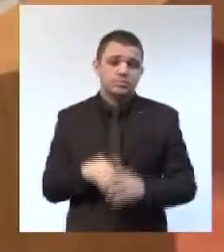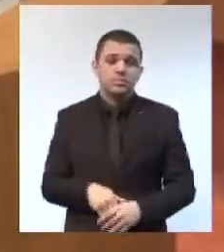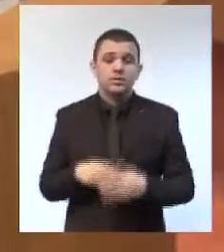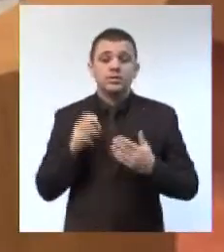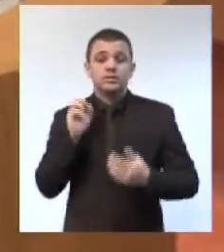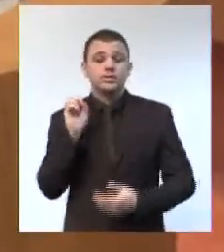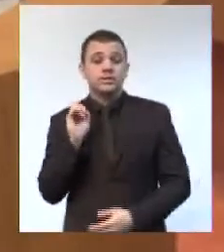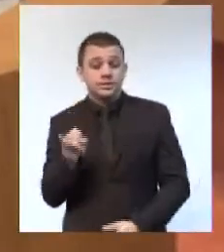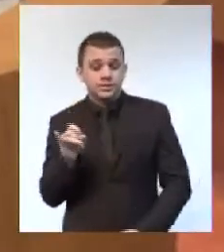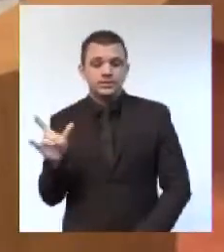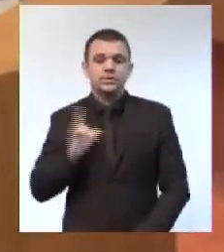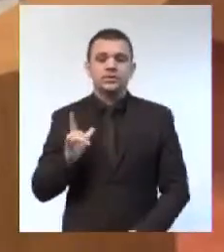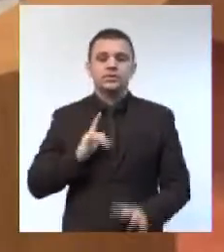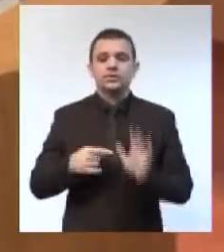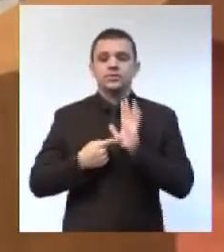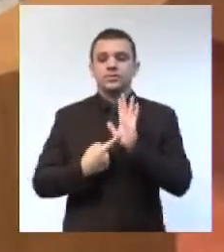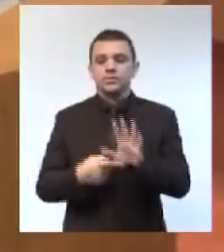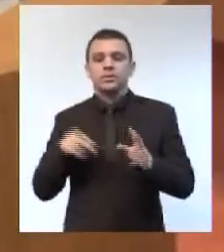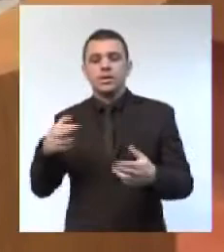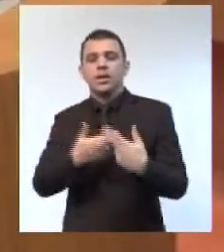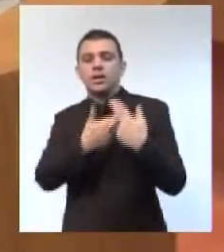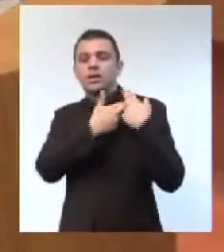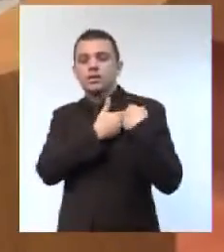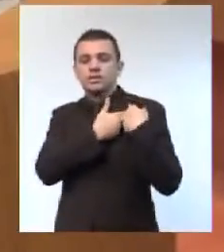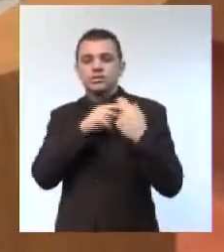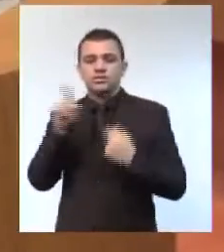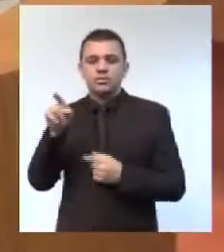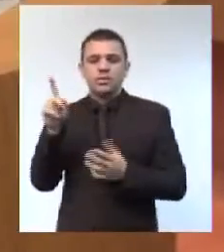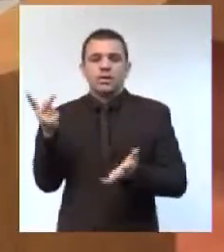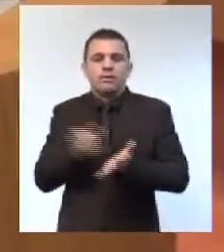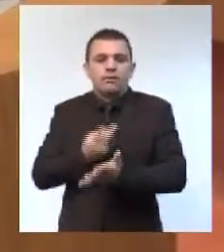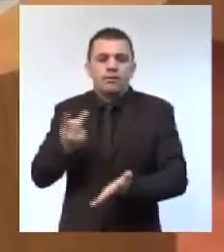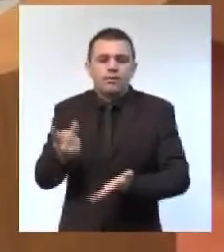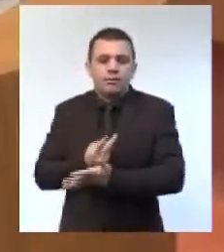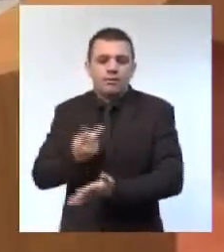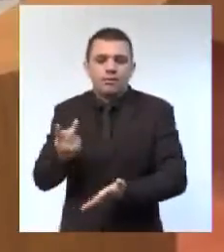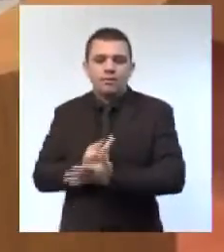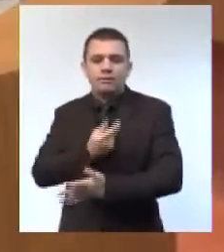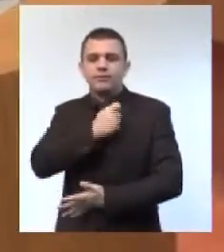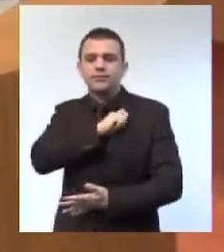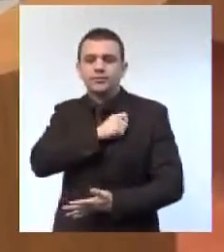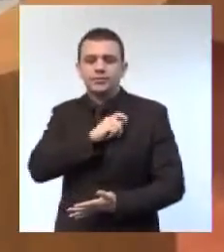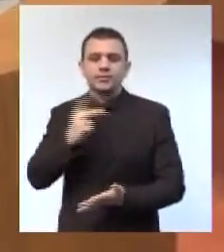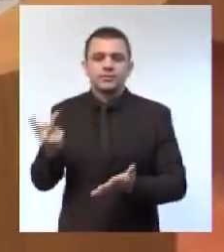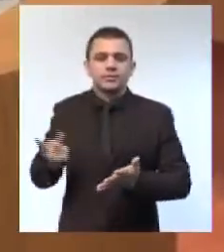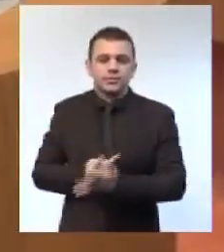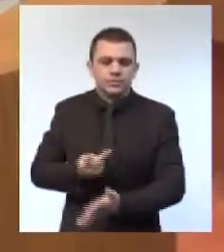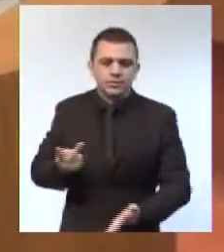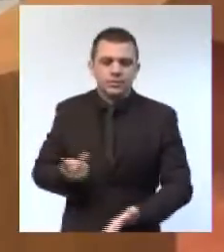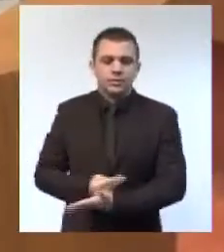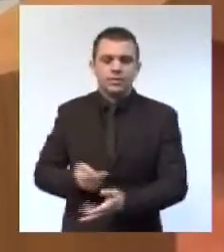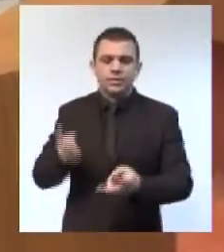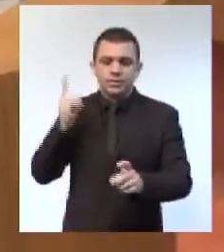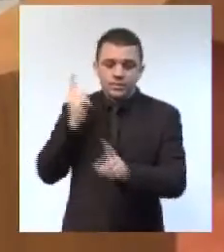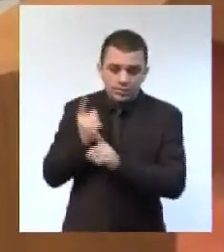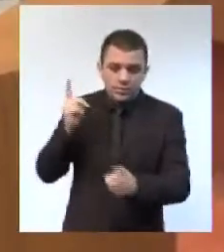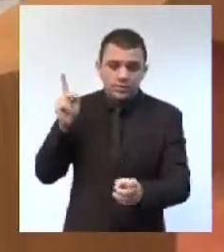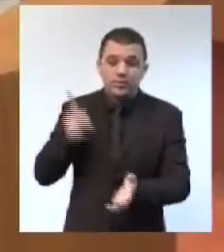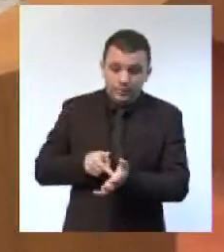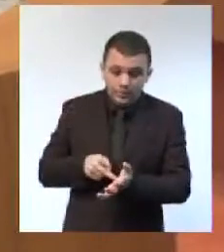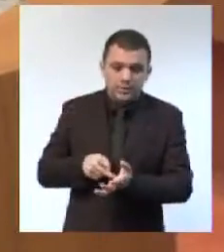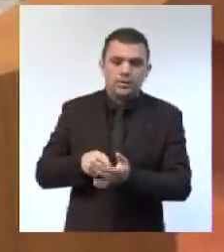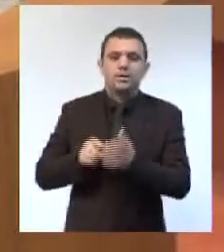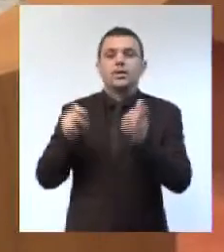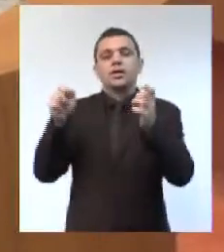crime de responsabilidade da presidente Dilma, que é o caso de impeachment, aí sim poderia se discutir e fazer o